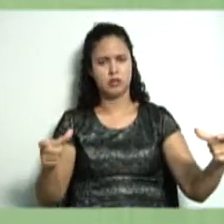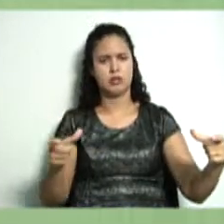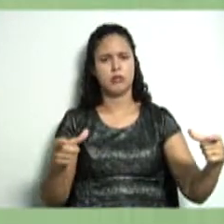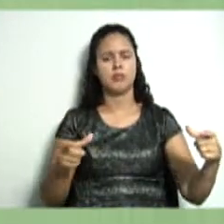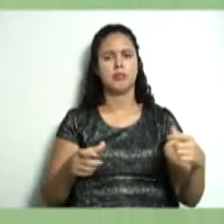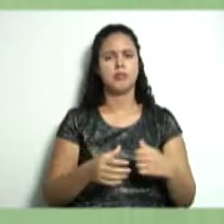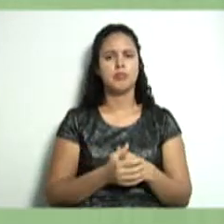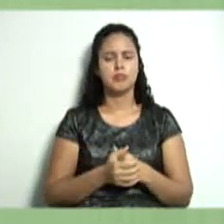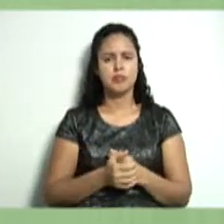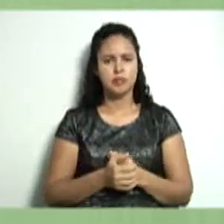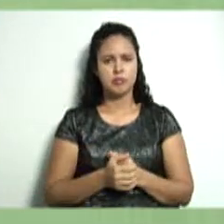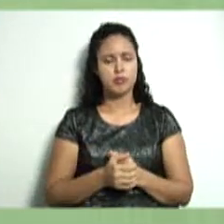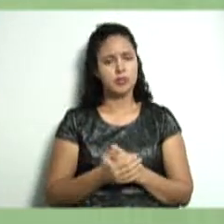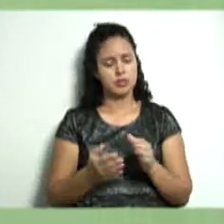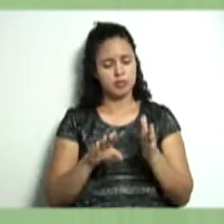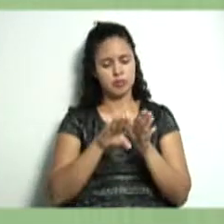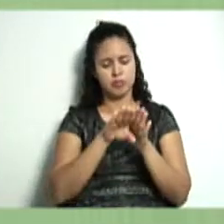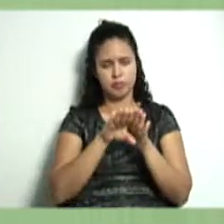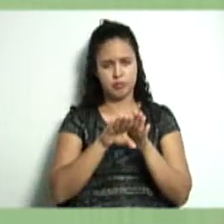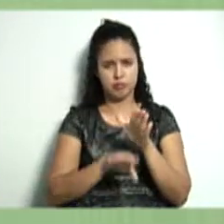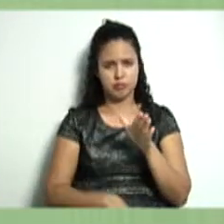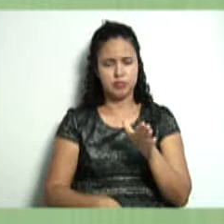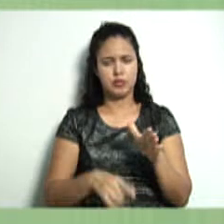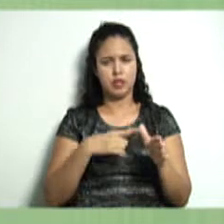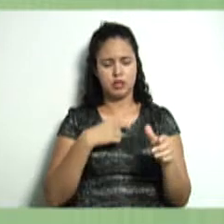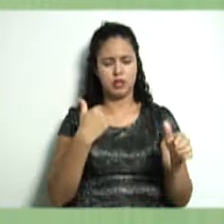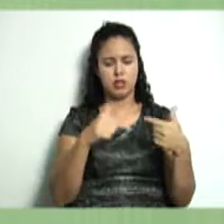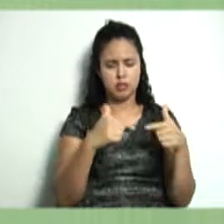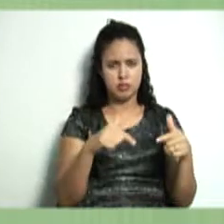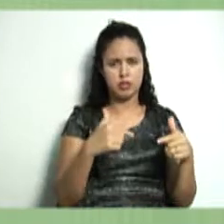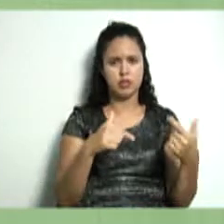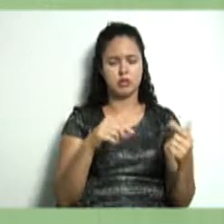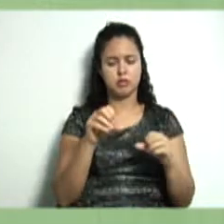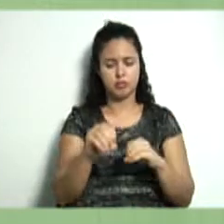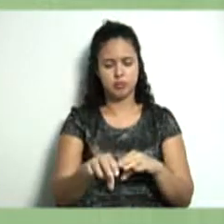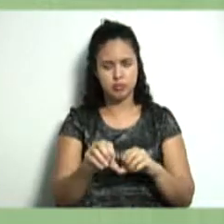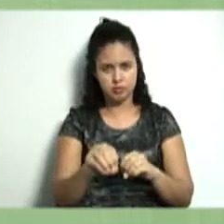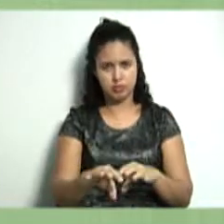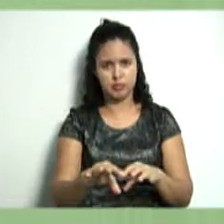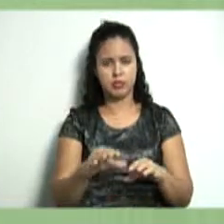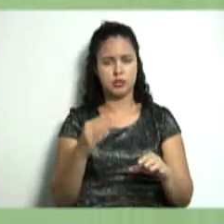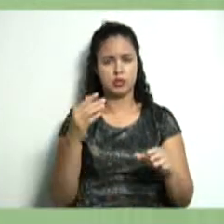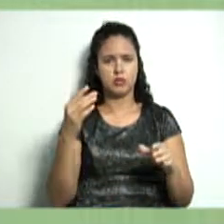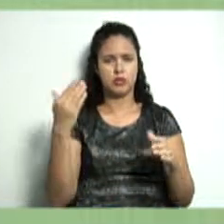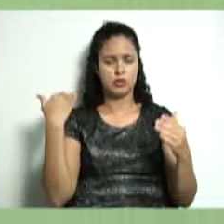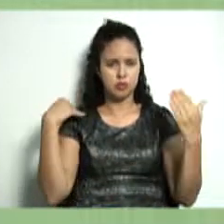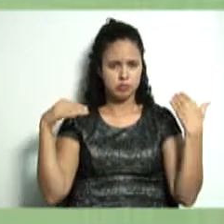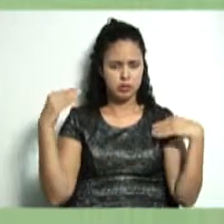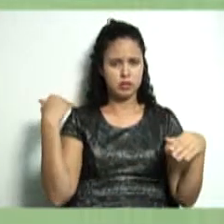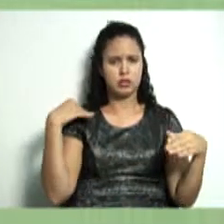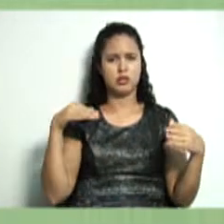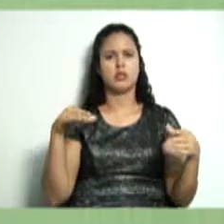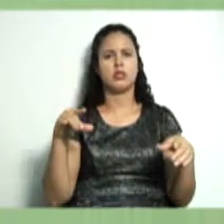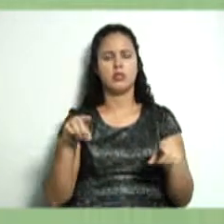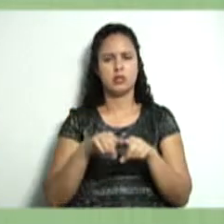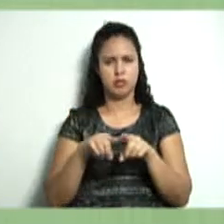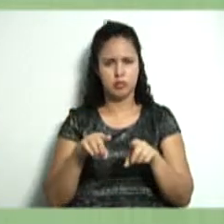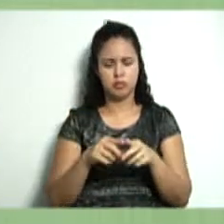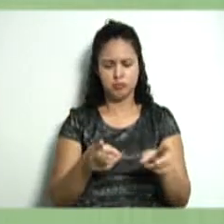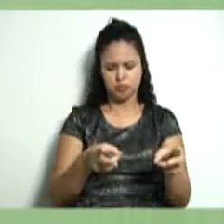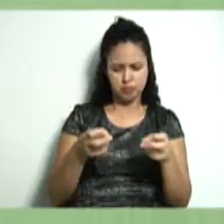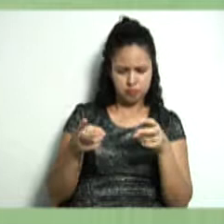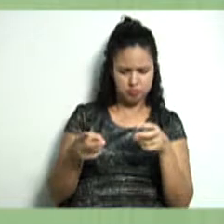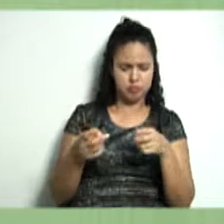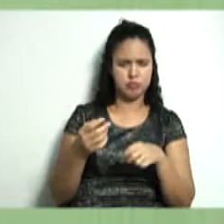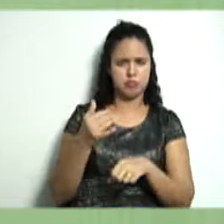pessoas. Daqui para baixo, a gente vê o ramo de trabalho, o ramo educacional, de turismo, mineral e o ramo